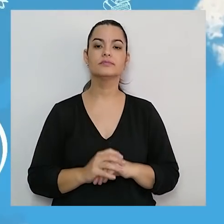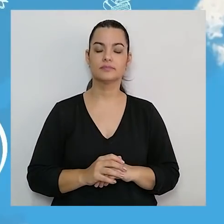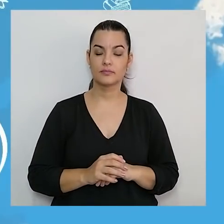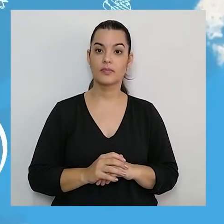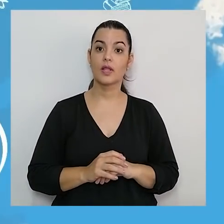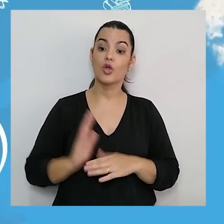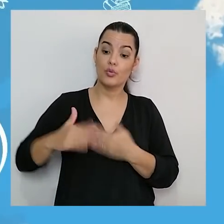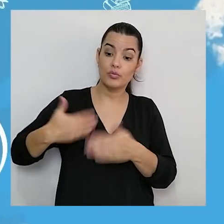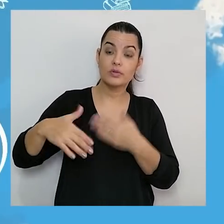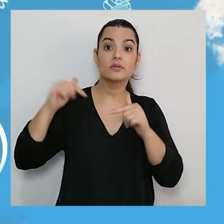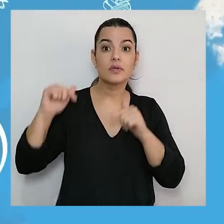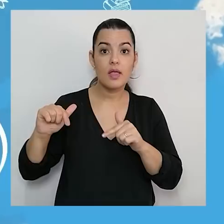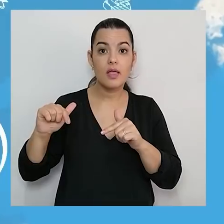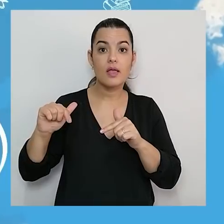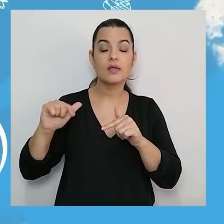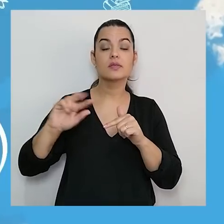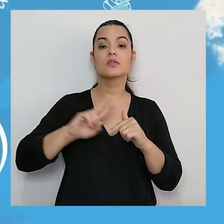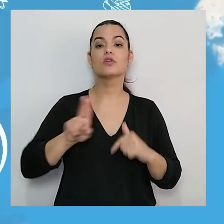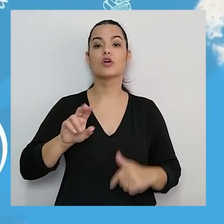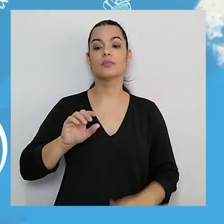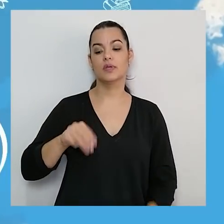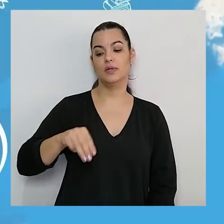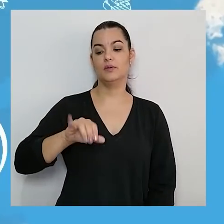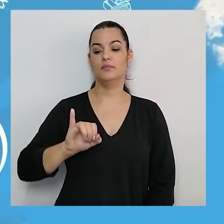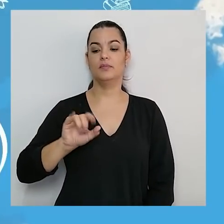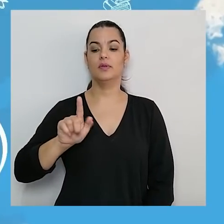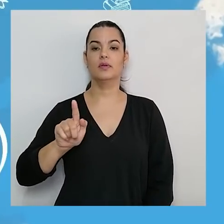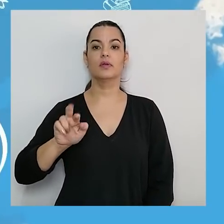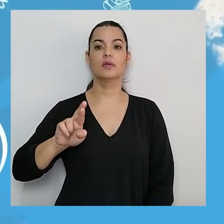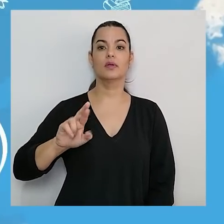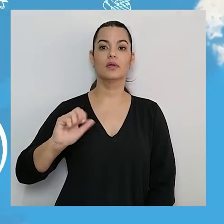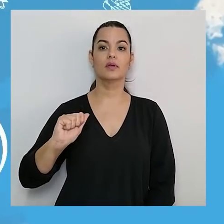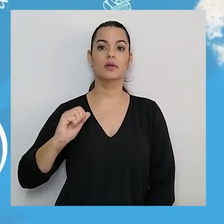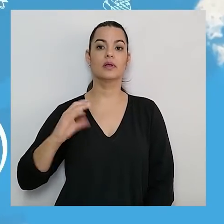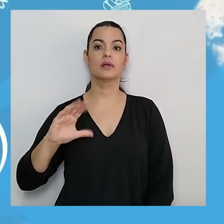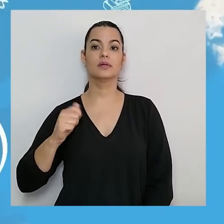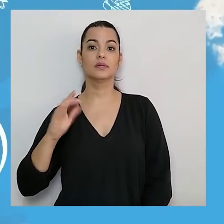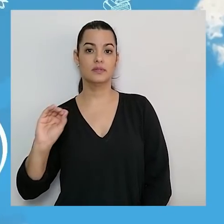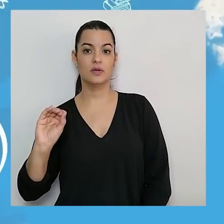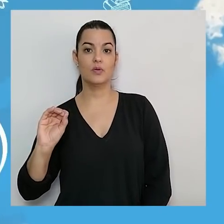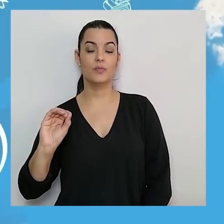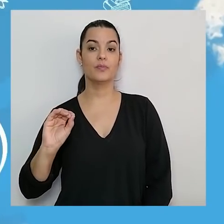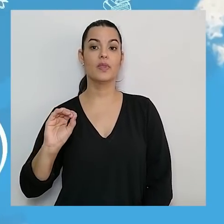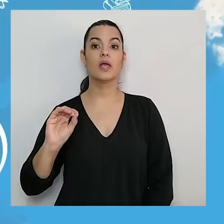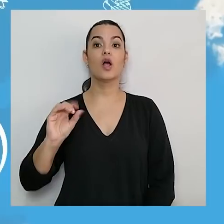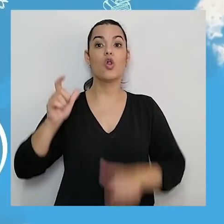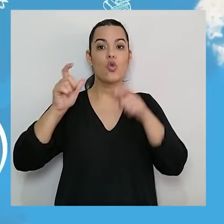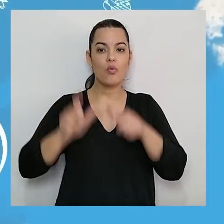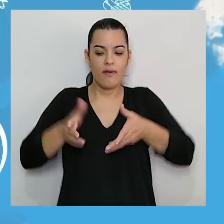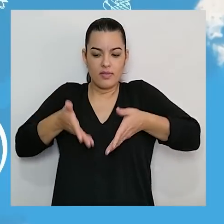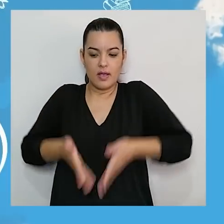esse processo é chamado de migração. A pessoa está saindo do seu local de origem, onde